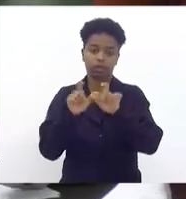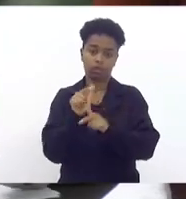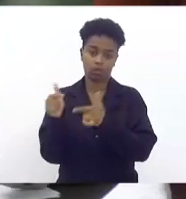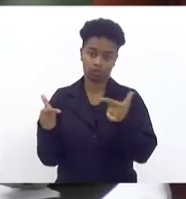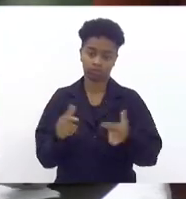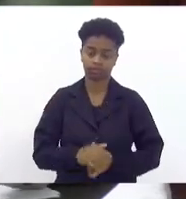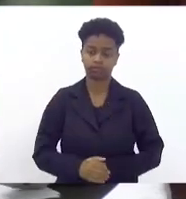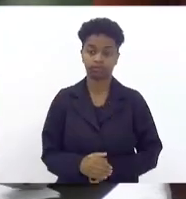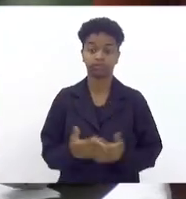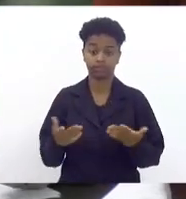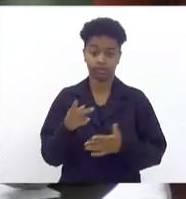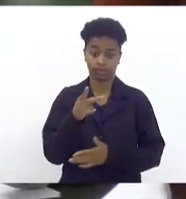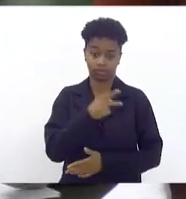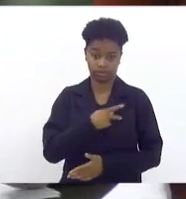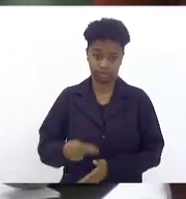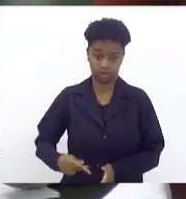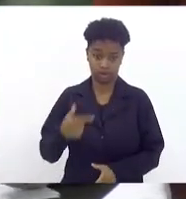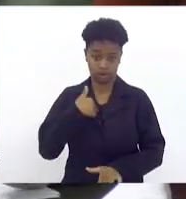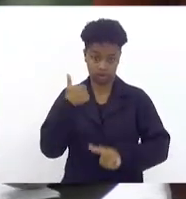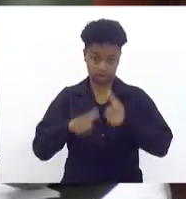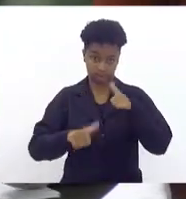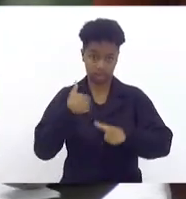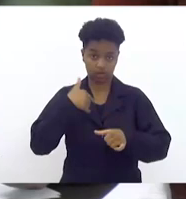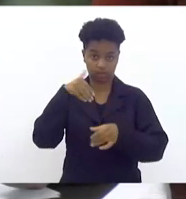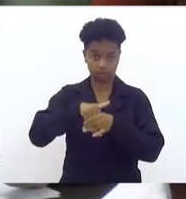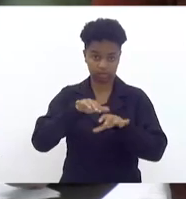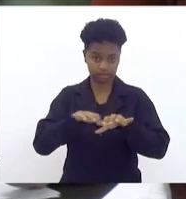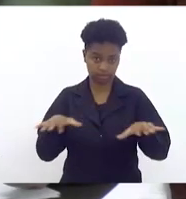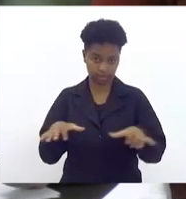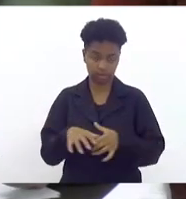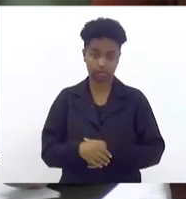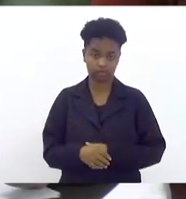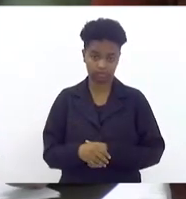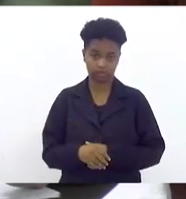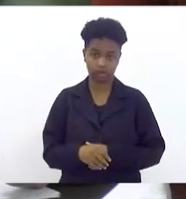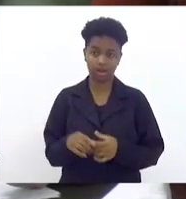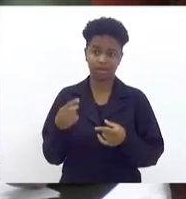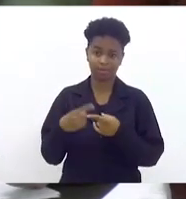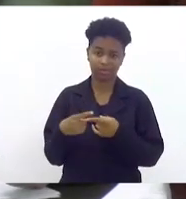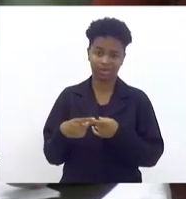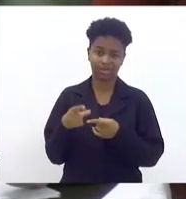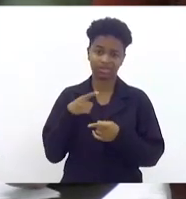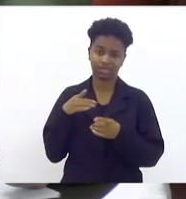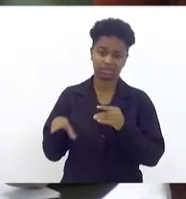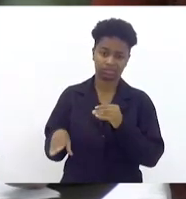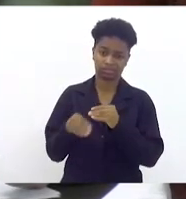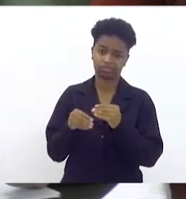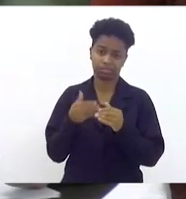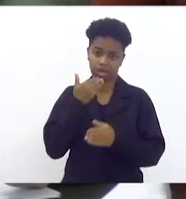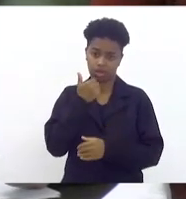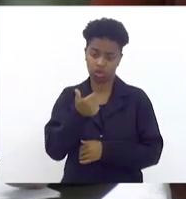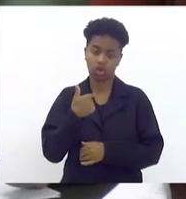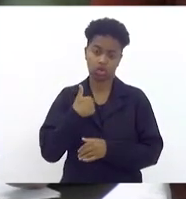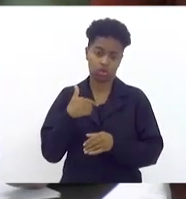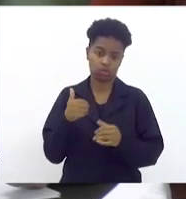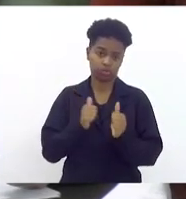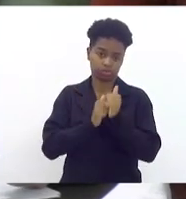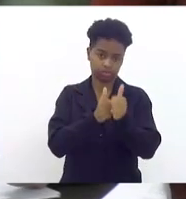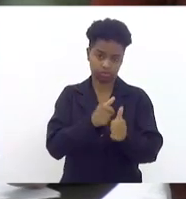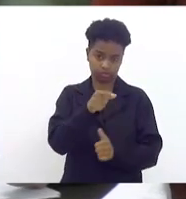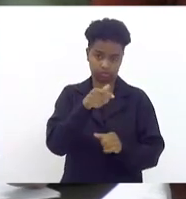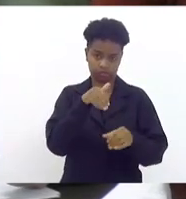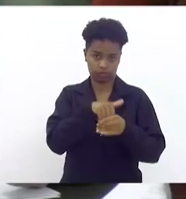Senhor presidente, analisando aqui, o senhor deu um voto em separado e está muito mais completo. Eu vou no voto separado,